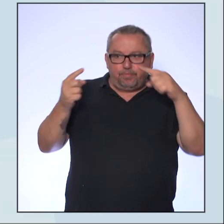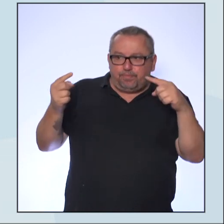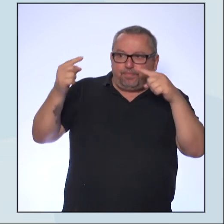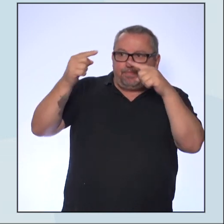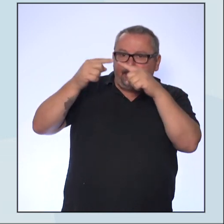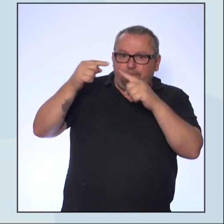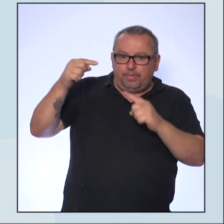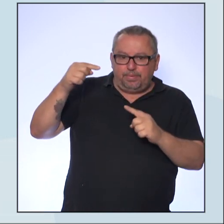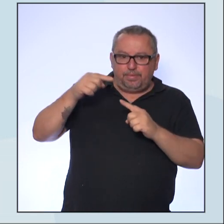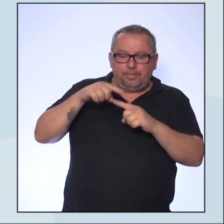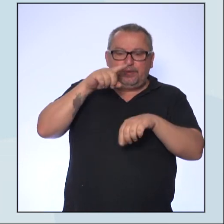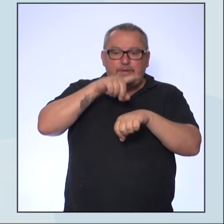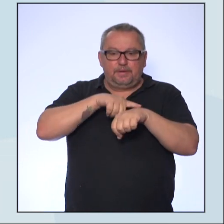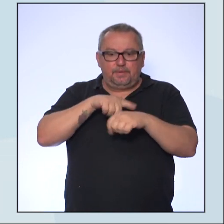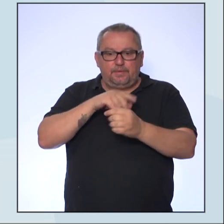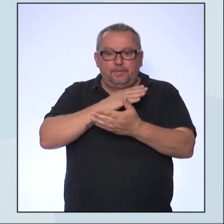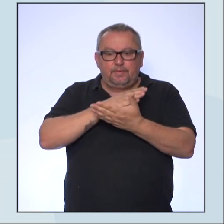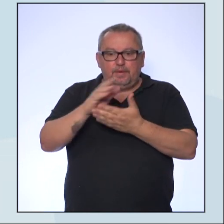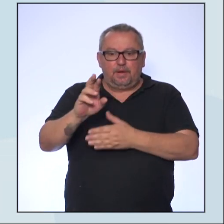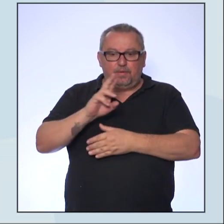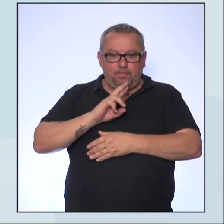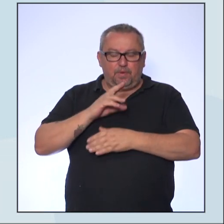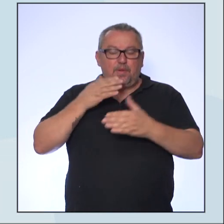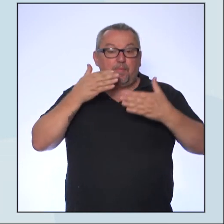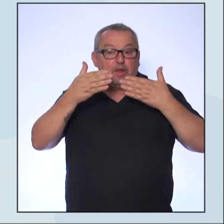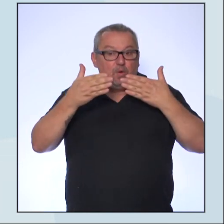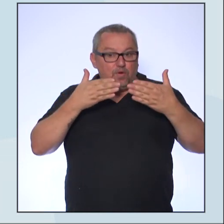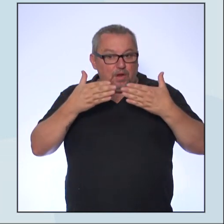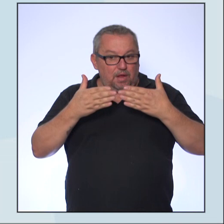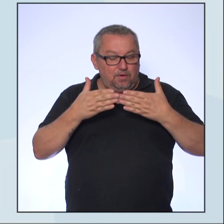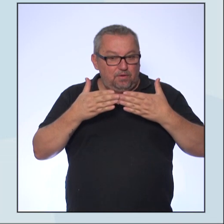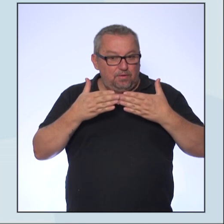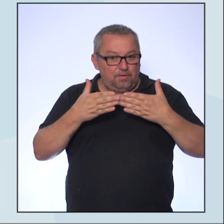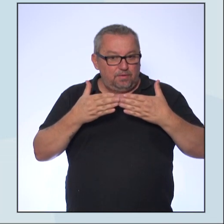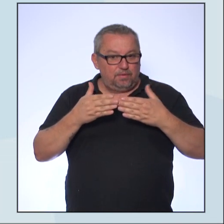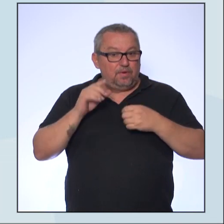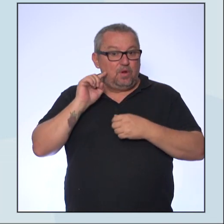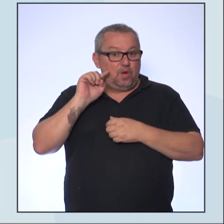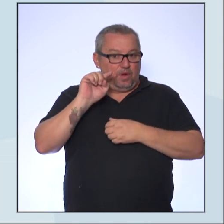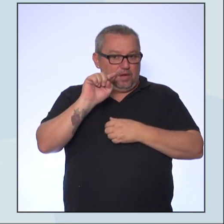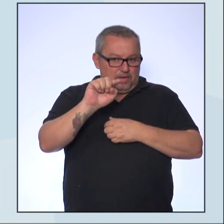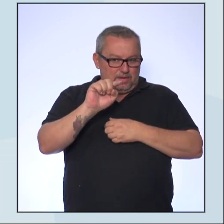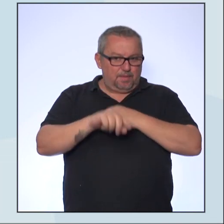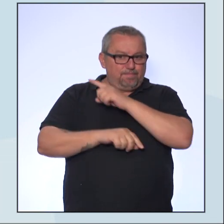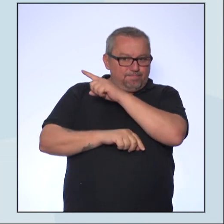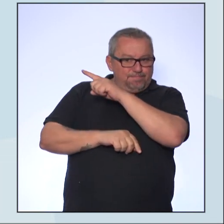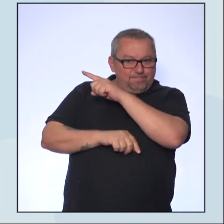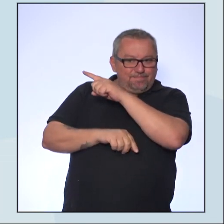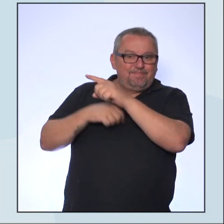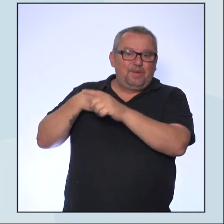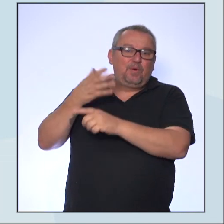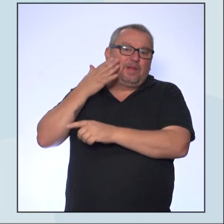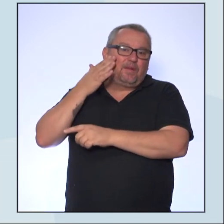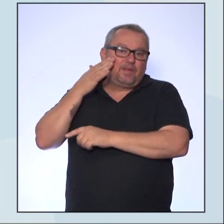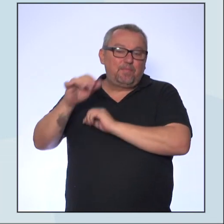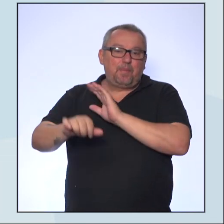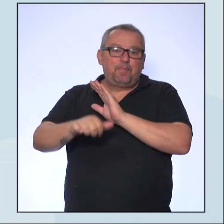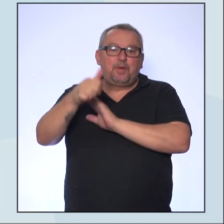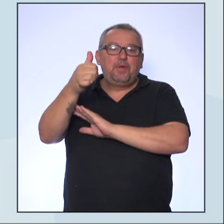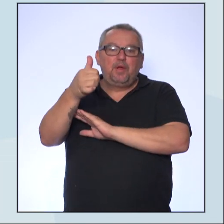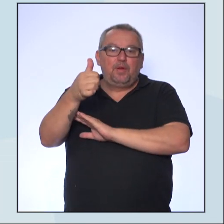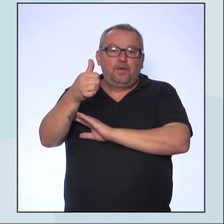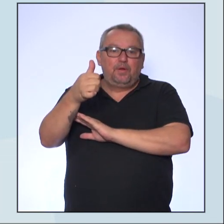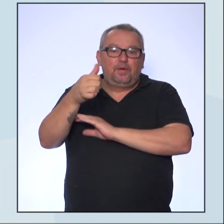na hora de enviar a sua resposta pelo chat. Essa daí, então, eu quero saber primeiro. Então, lá na